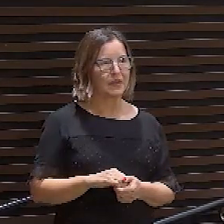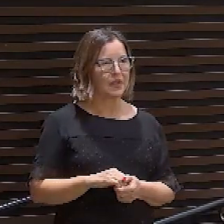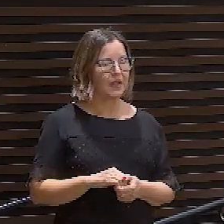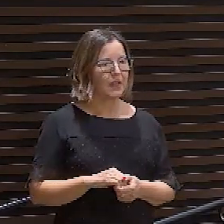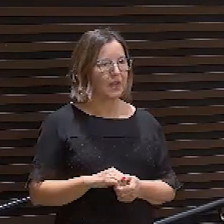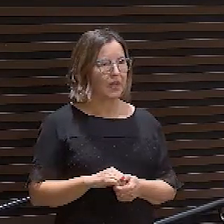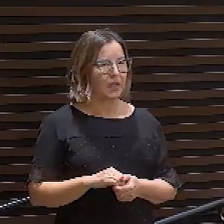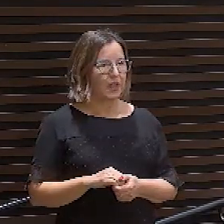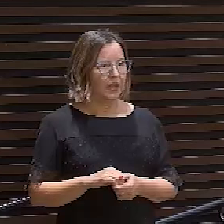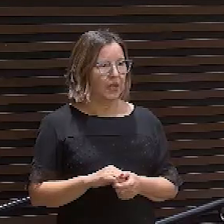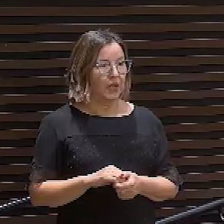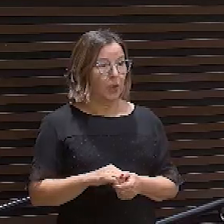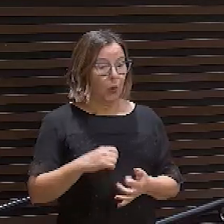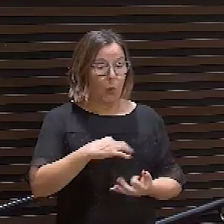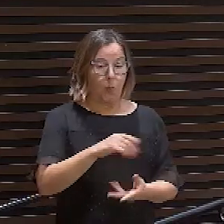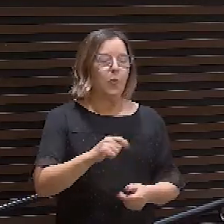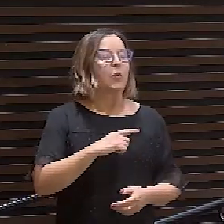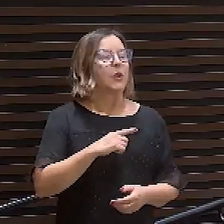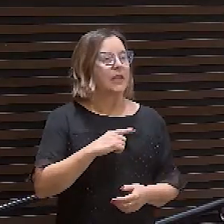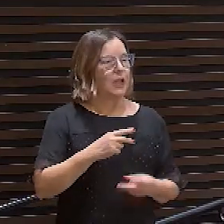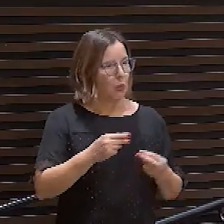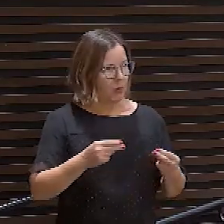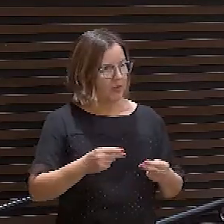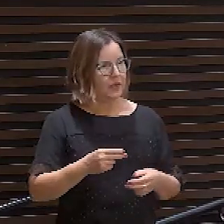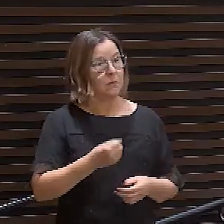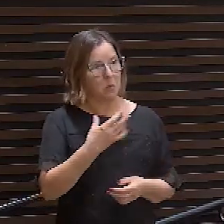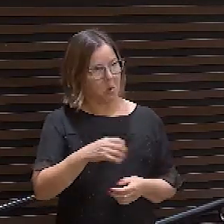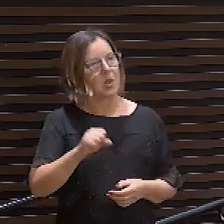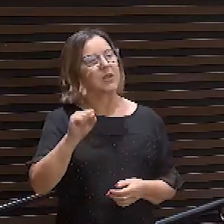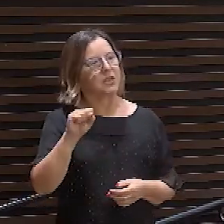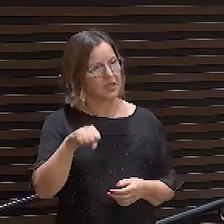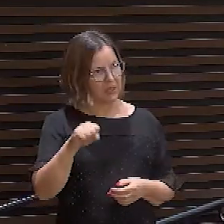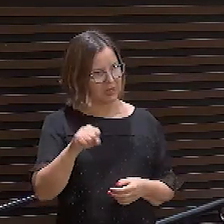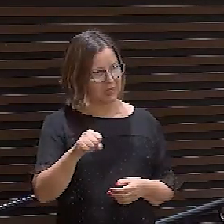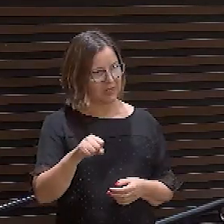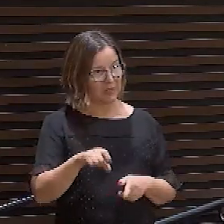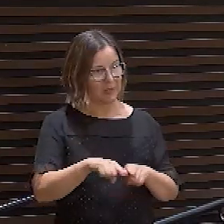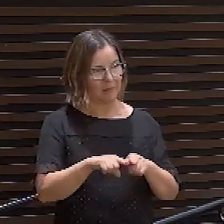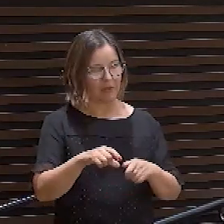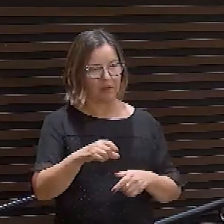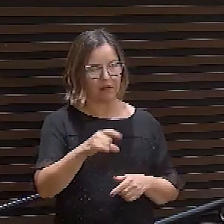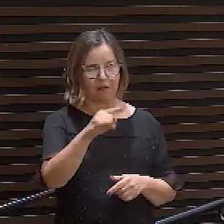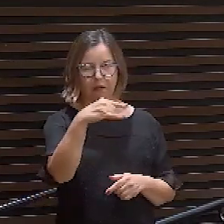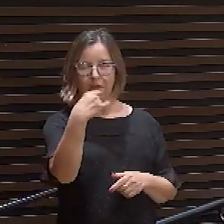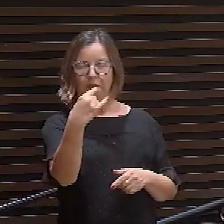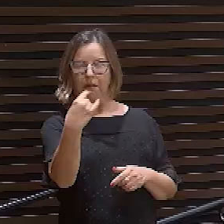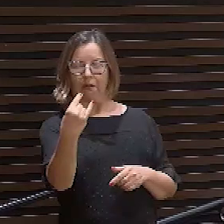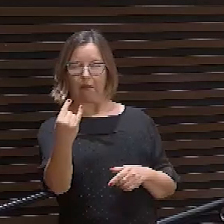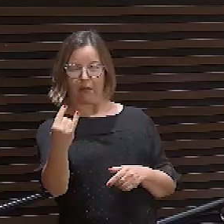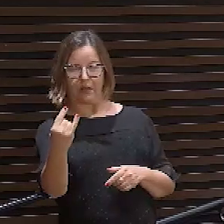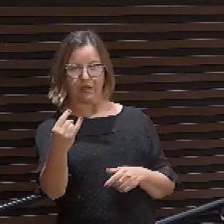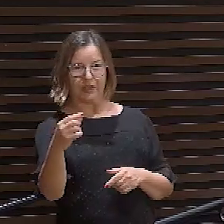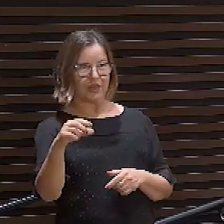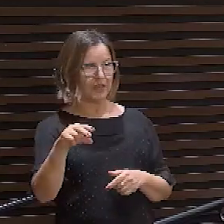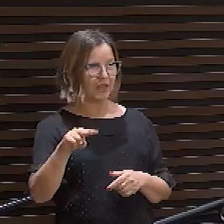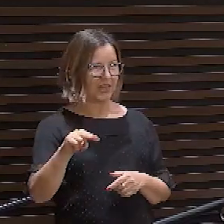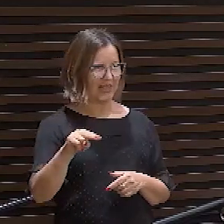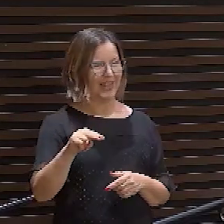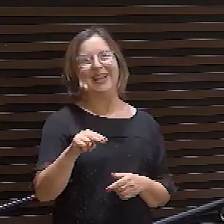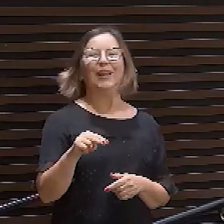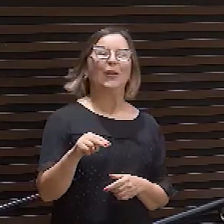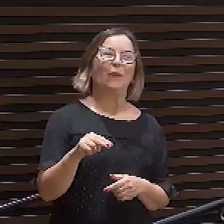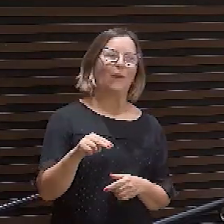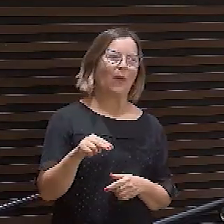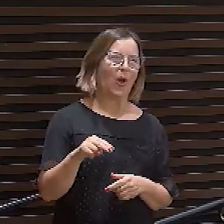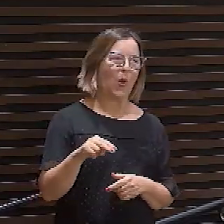O mundo tem coisas boas, sim, mas são atrativas como isca de peixe.